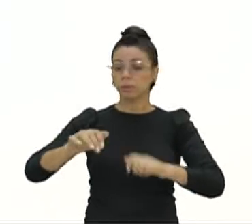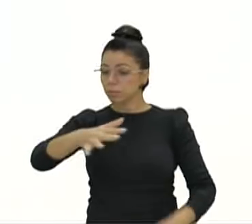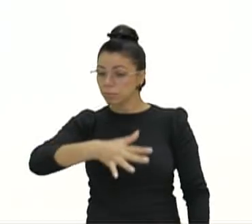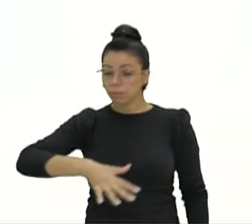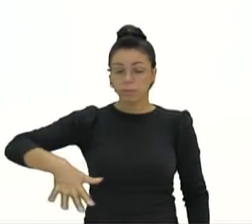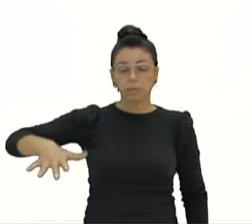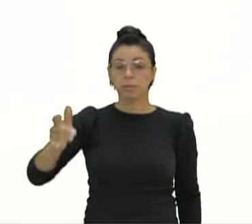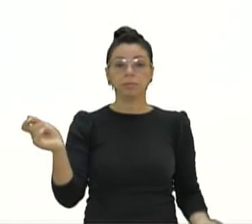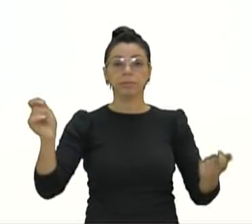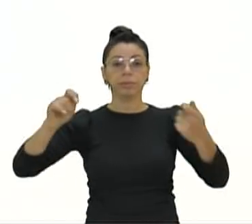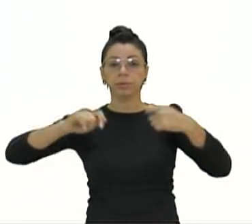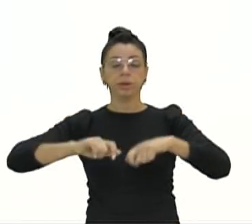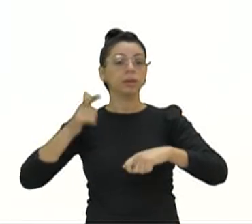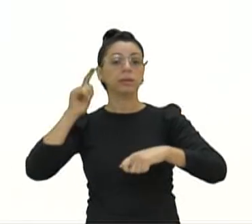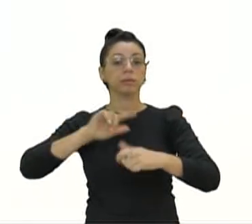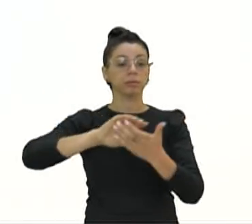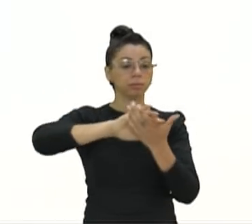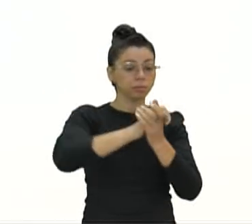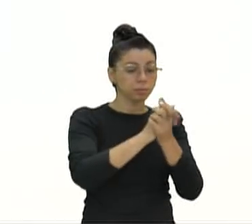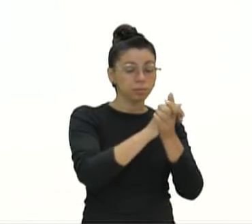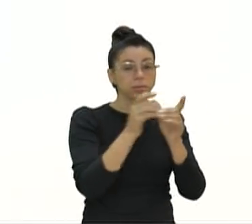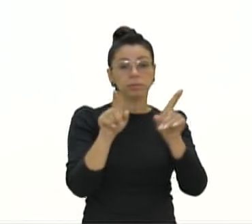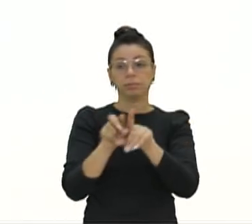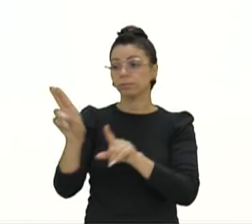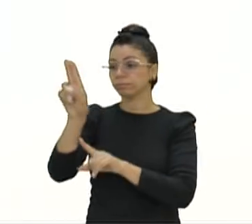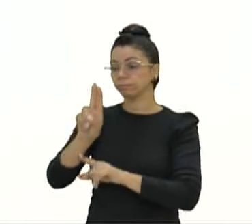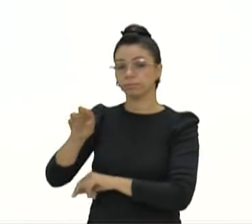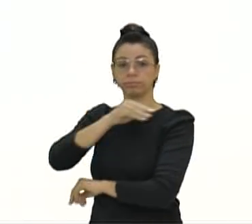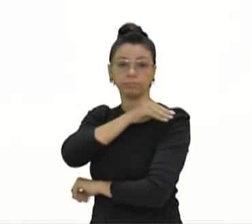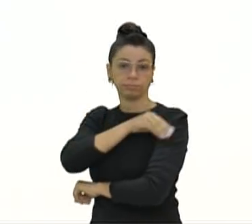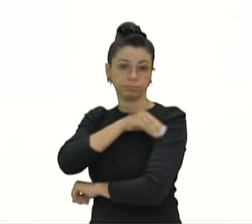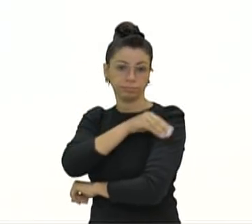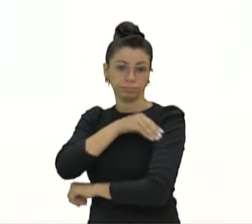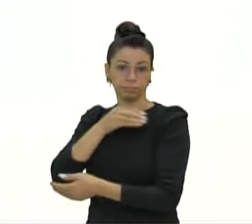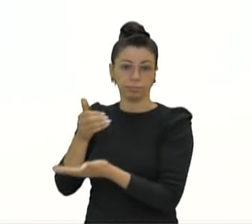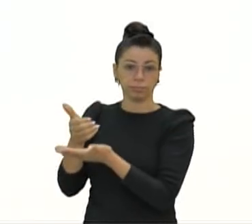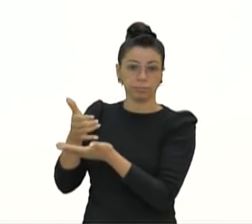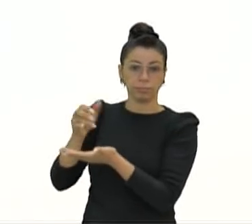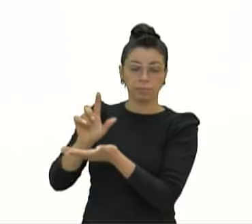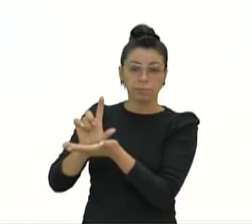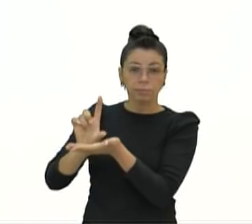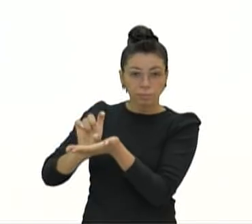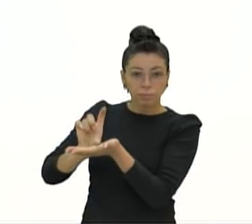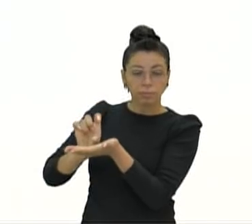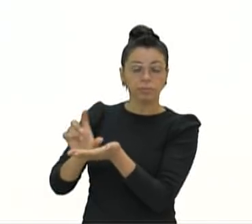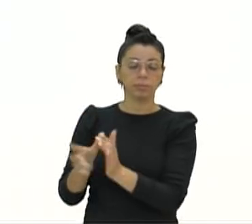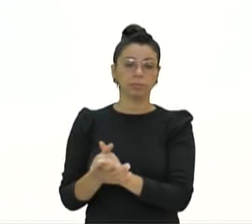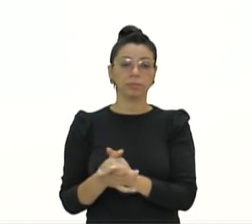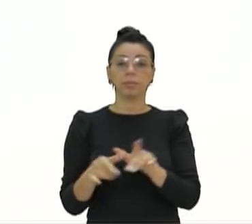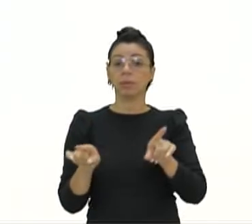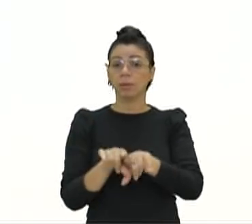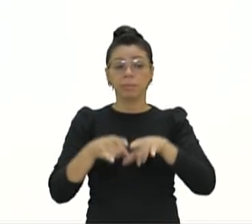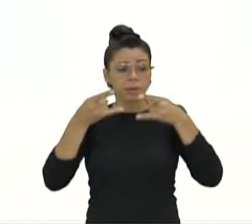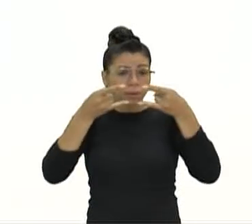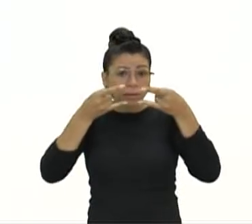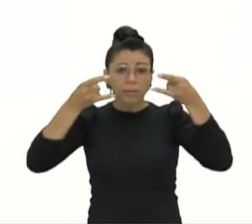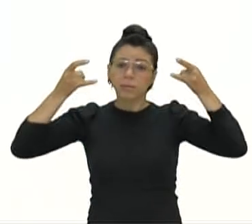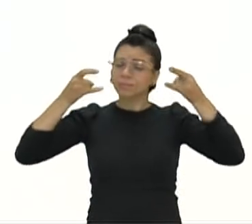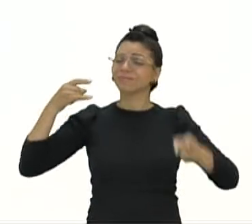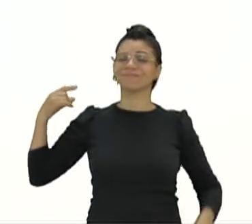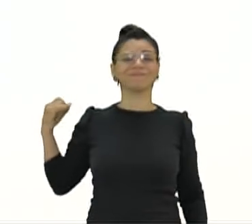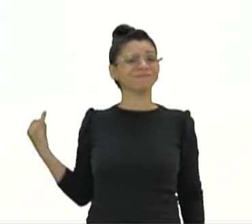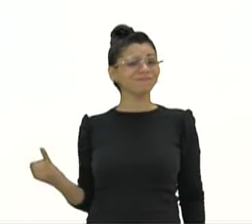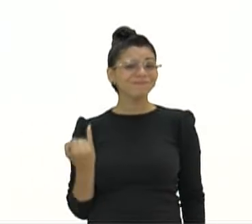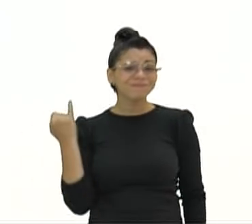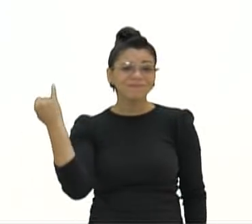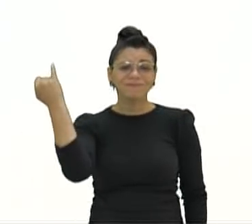não é possível a lavagem das mãos, o uso do álcool gel, né? A máscara, que é super importante, né? Ela